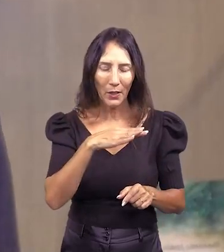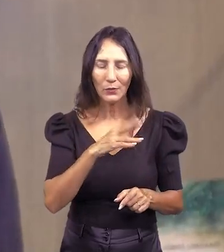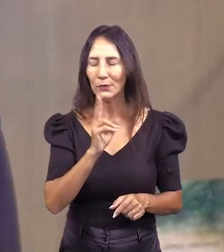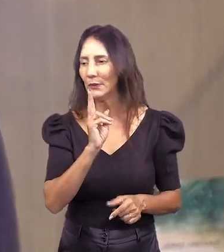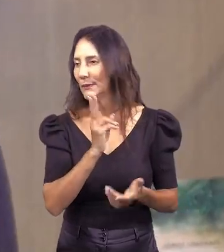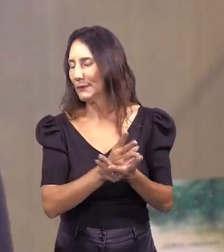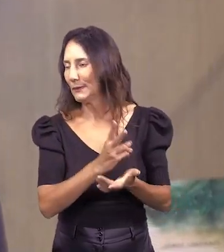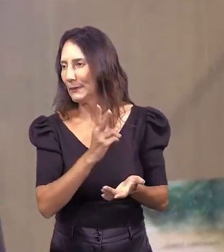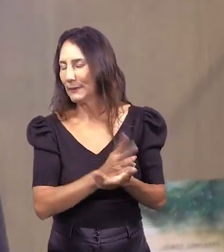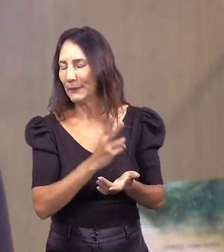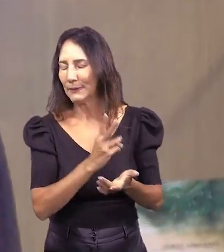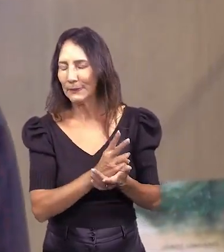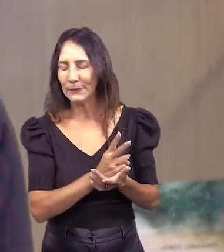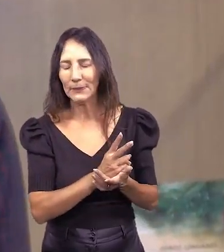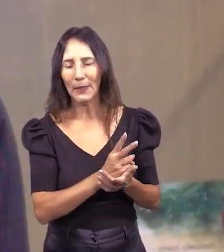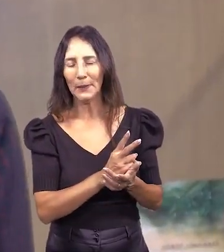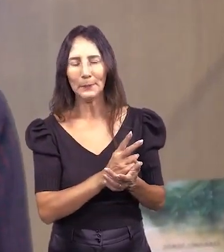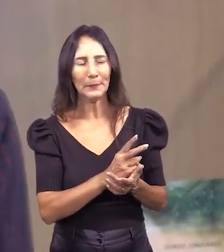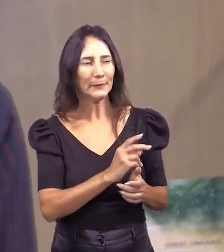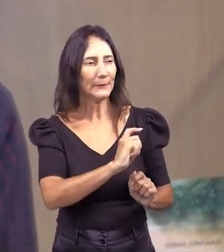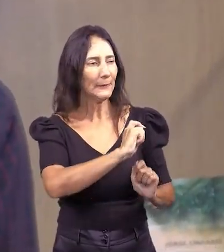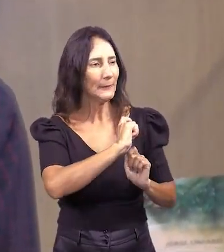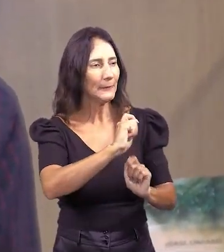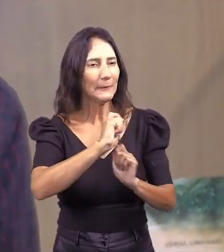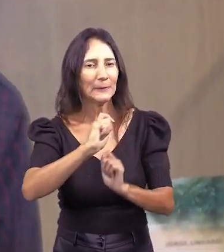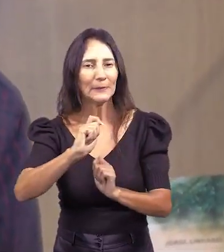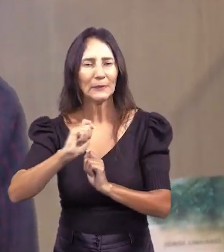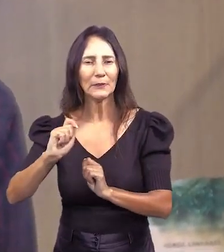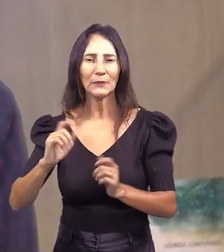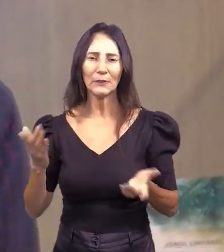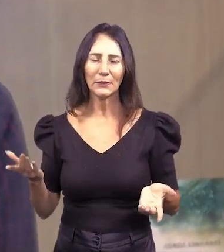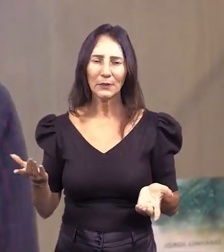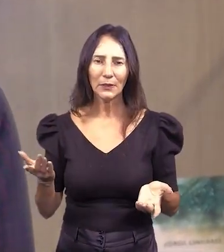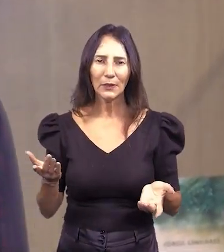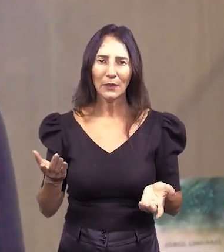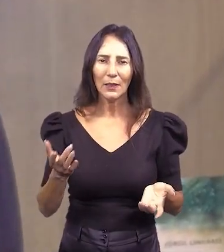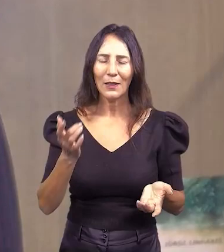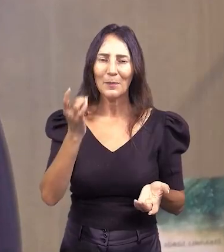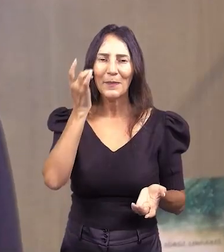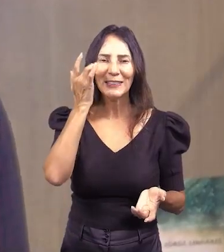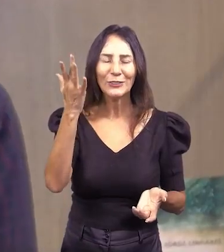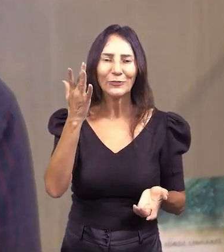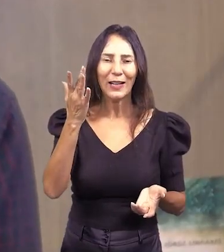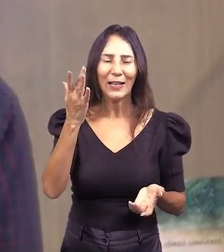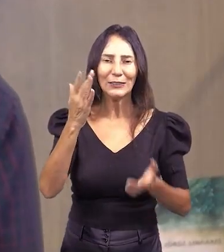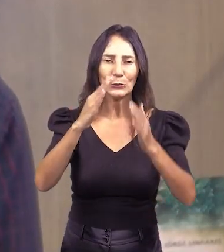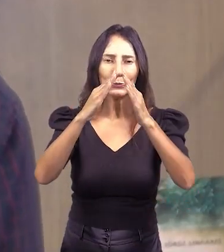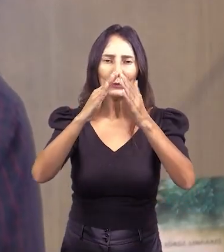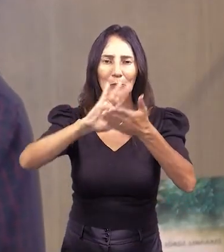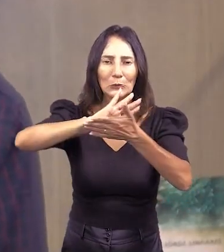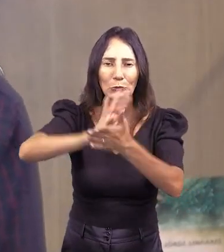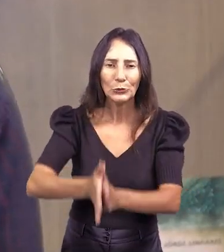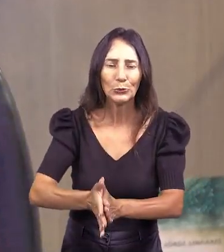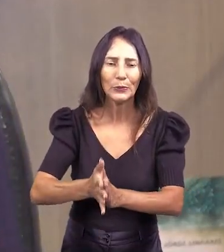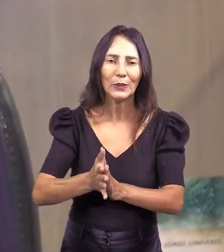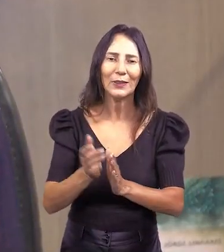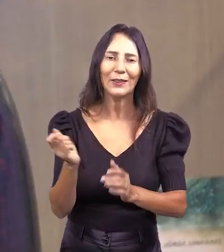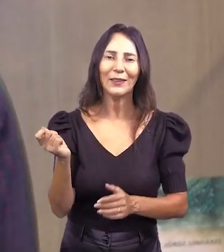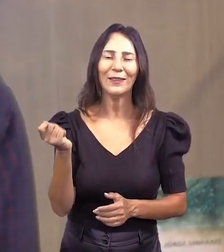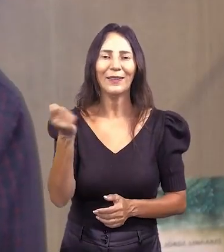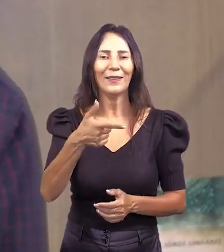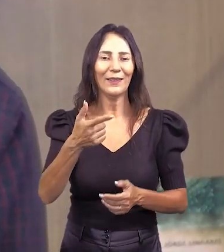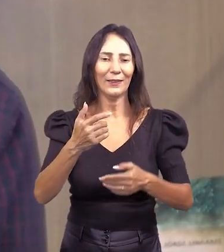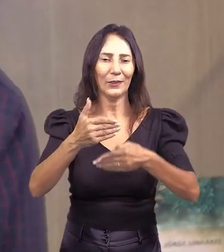mas o mal está sempre diante de mim. Que coisa, é muito mais fácil destruir do que construir, né? Muito mais